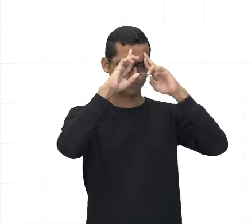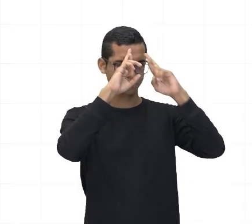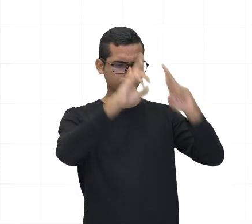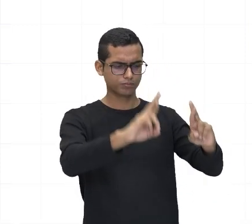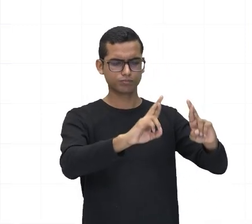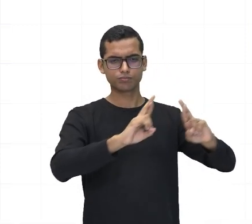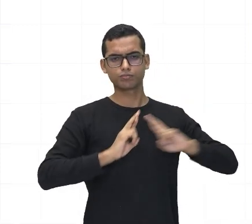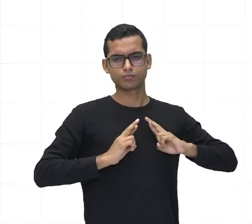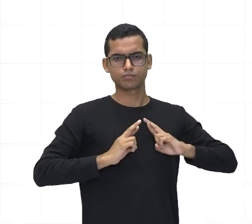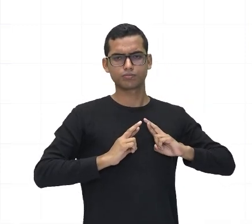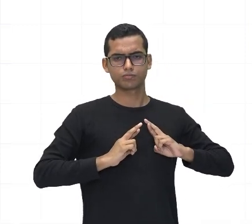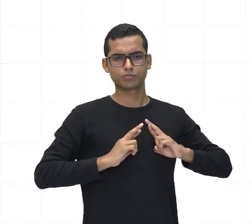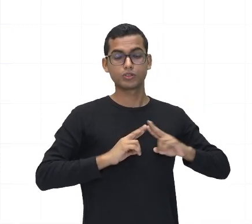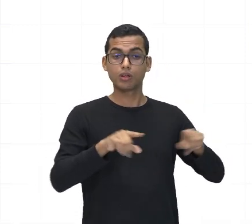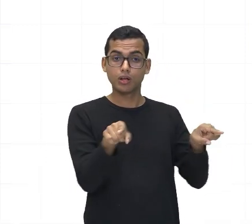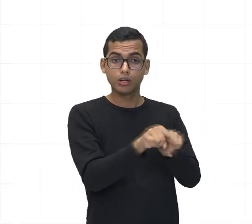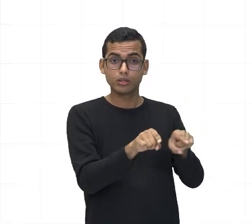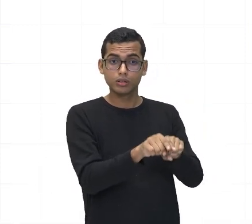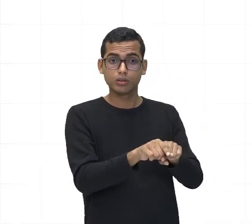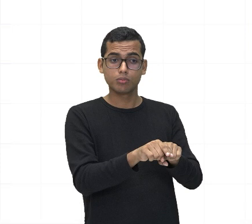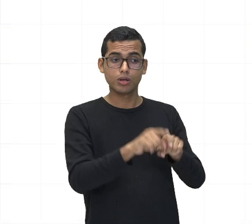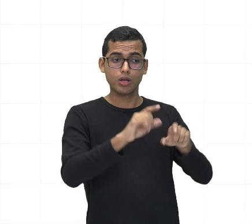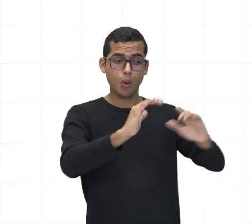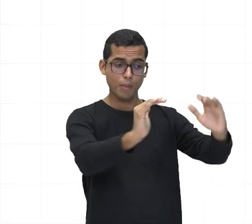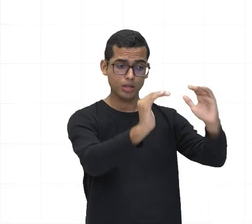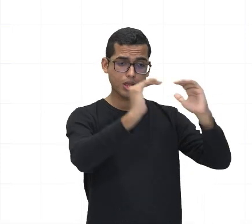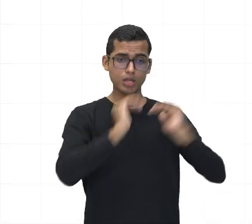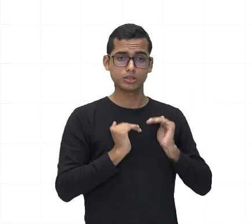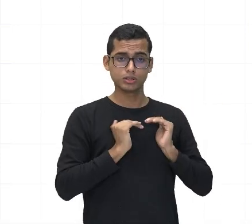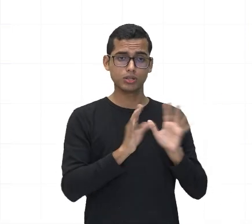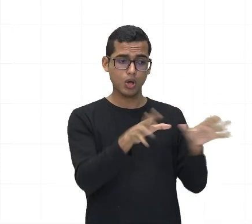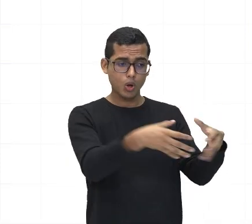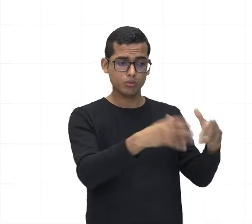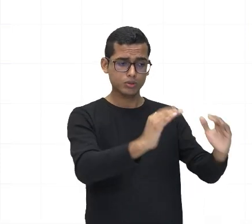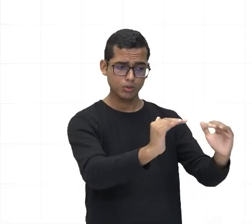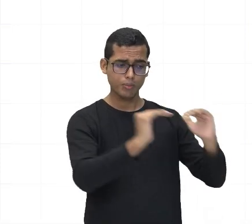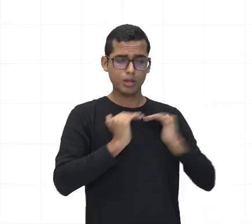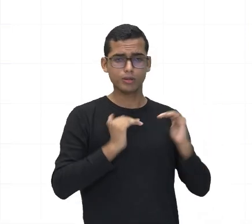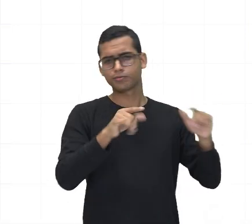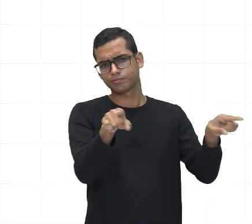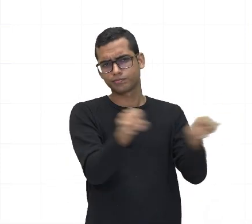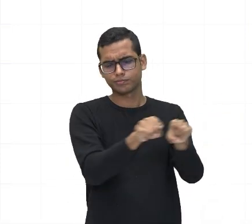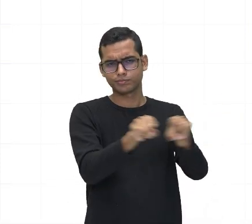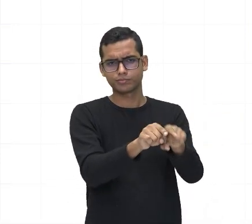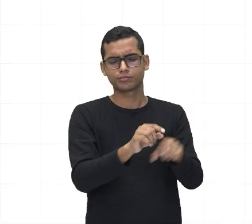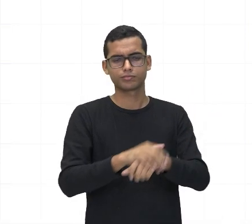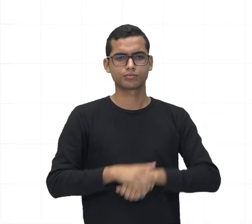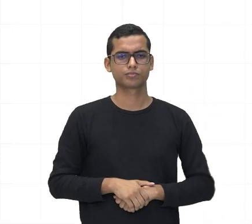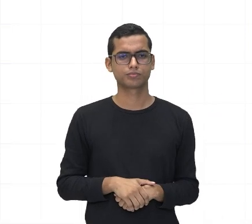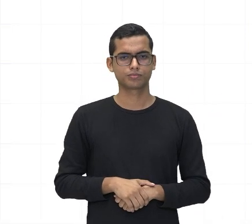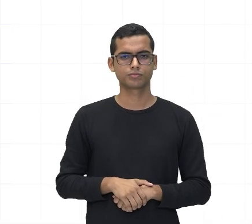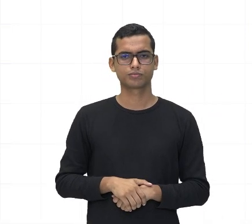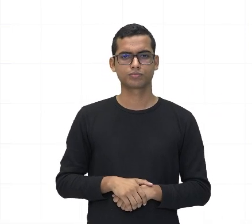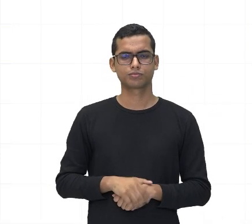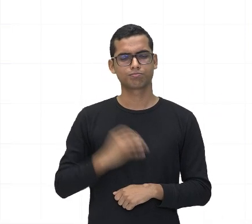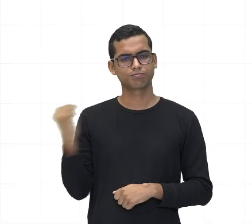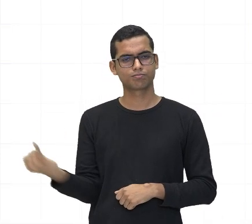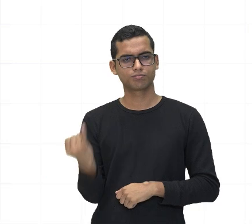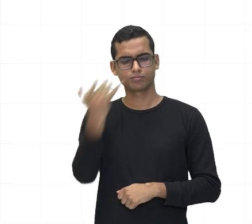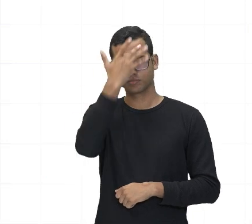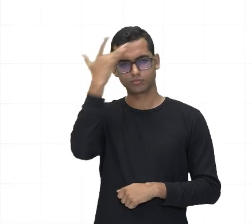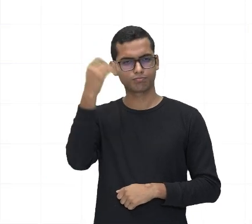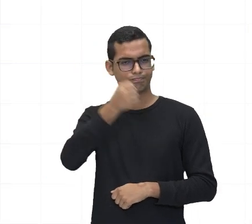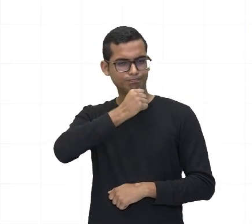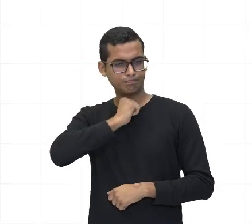respeitados e obedecidos. É importante, né, a autoridade da pessoa mais velha. Seguindo, aí nós